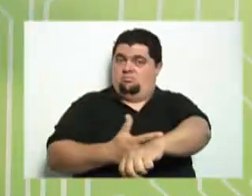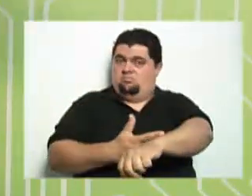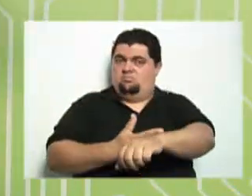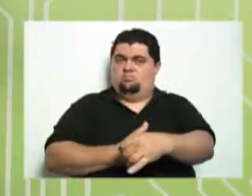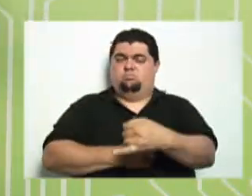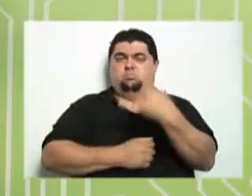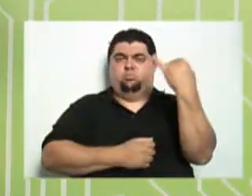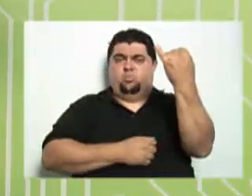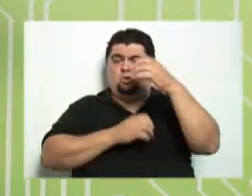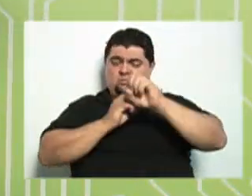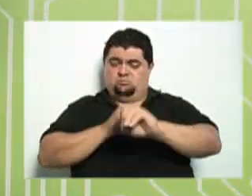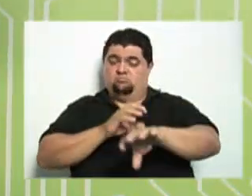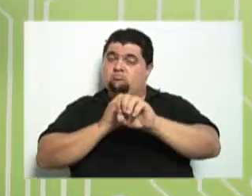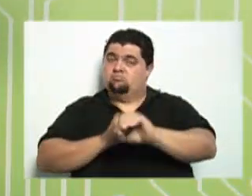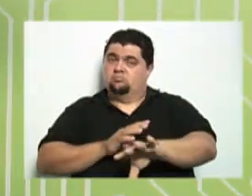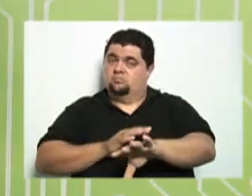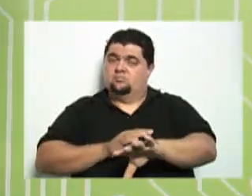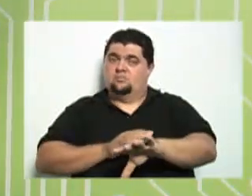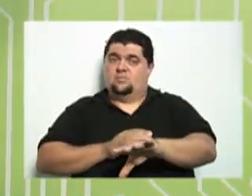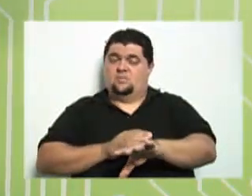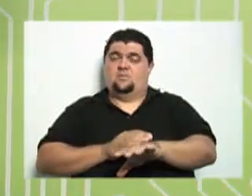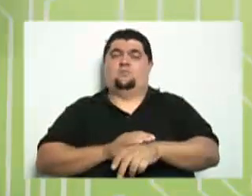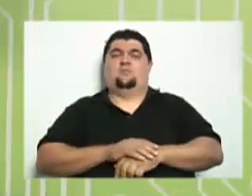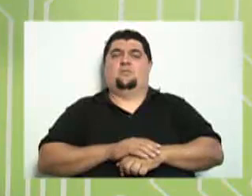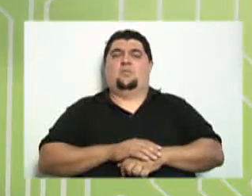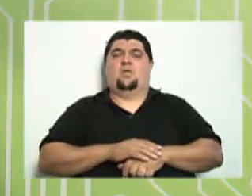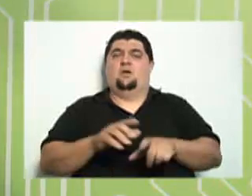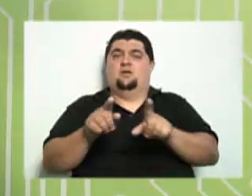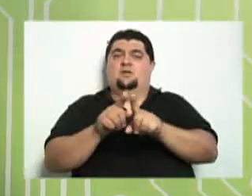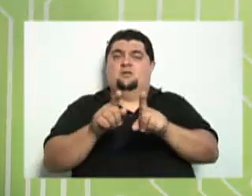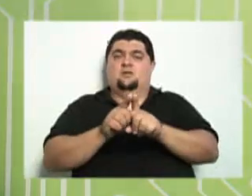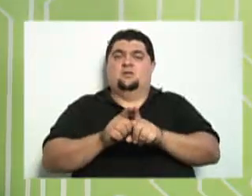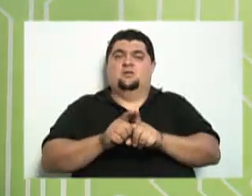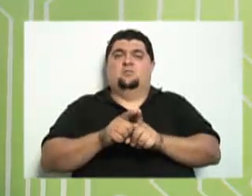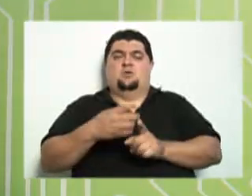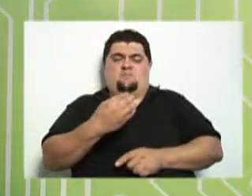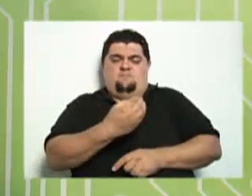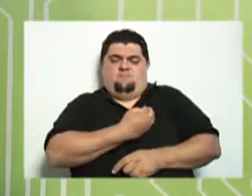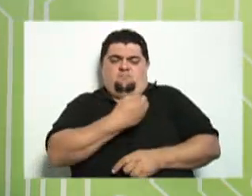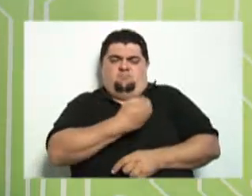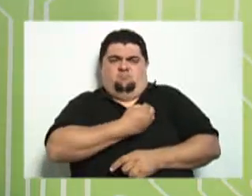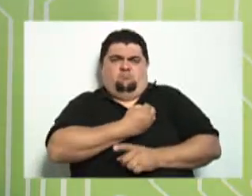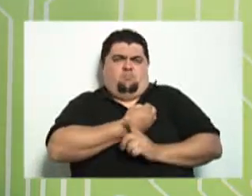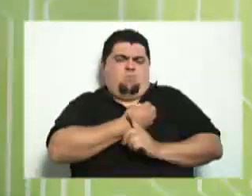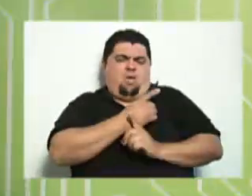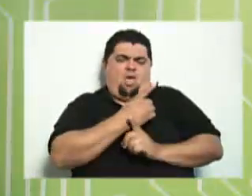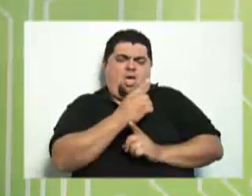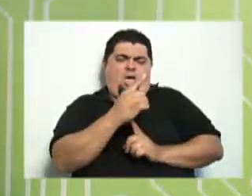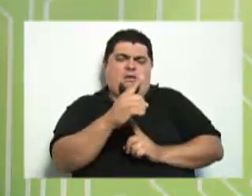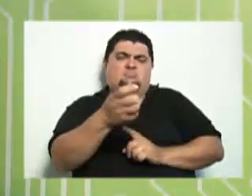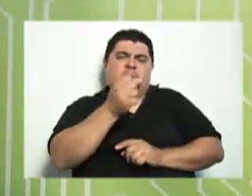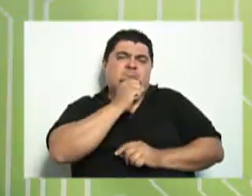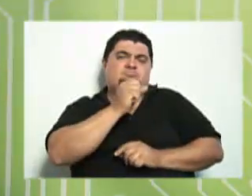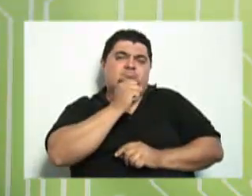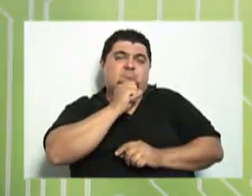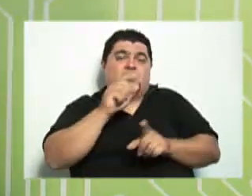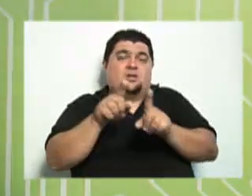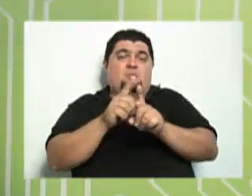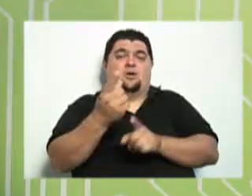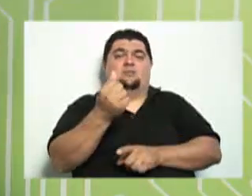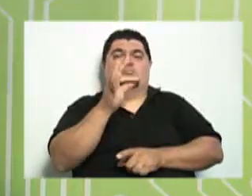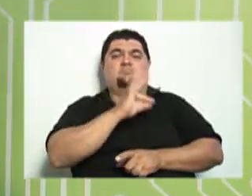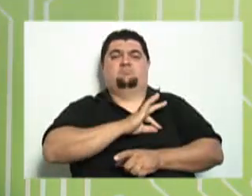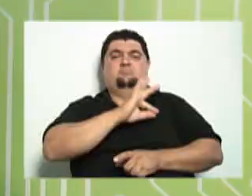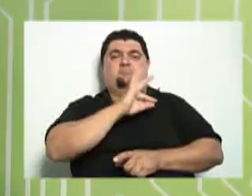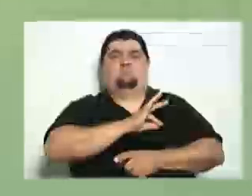tem um grande peso nesse índice. A gente fala de longevidade ou expectativa de vida e também da renda. Então, a gente